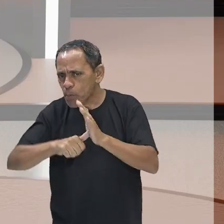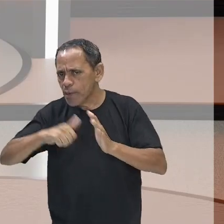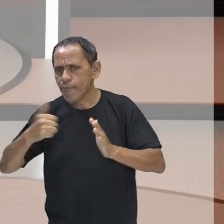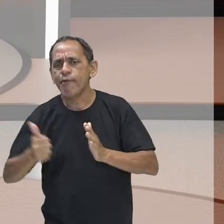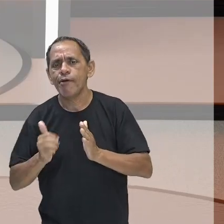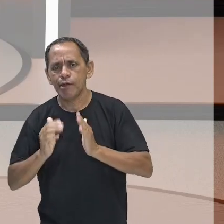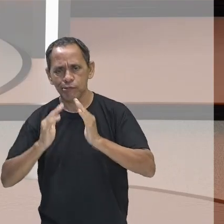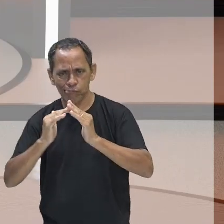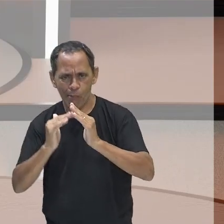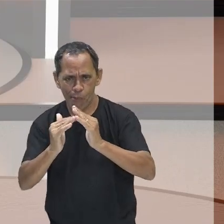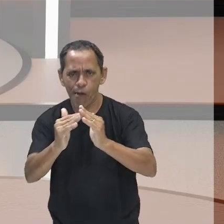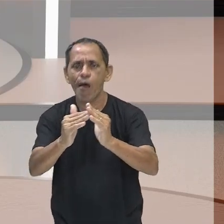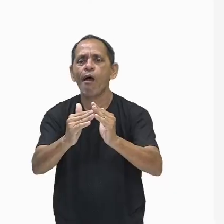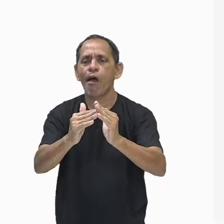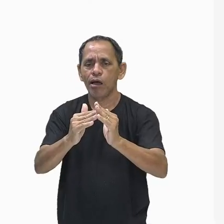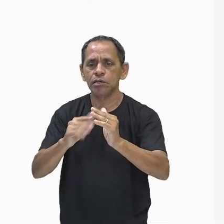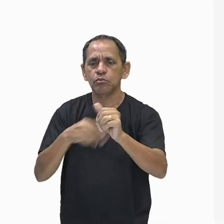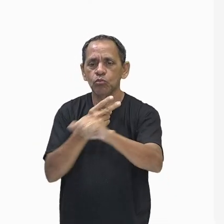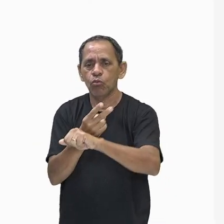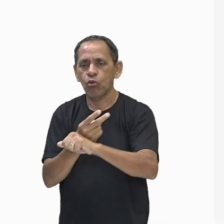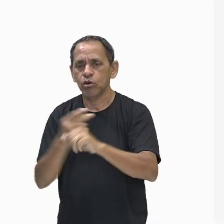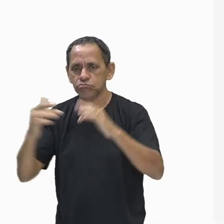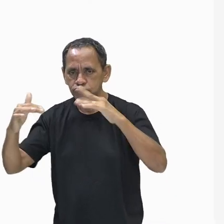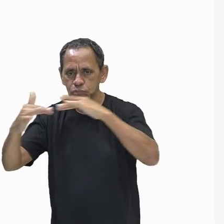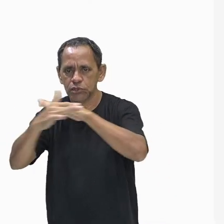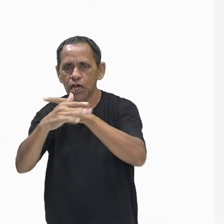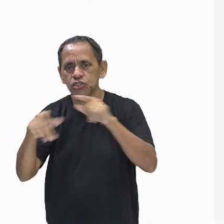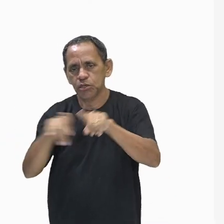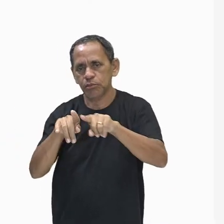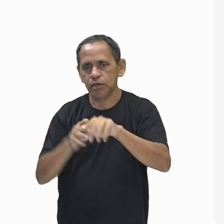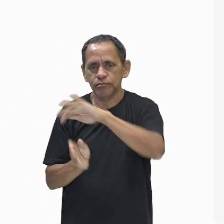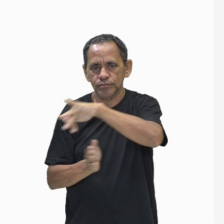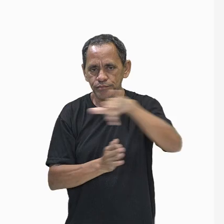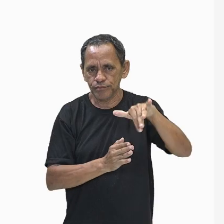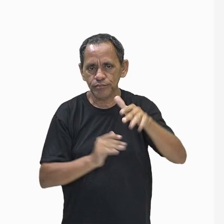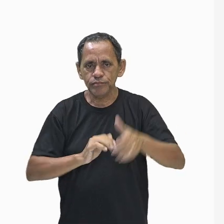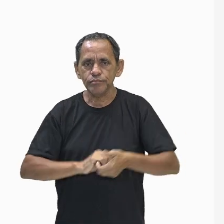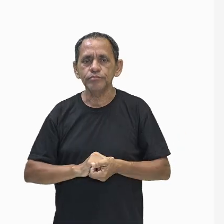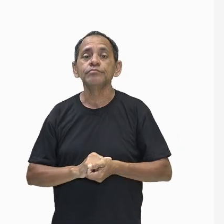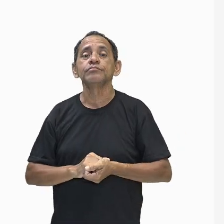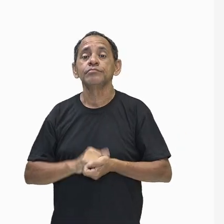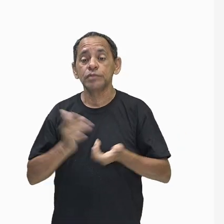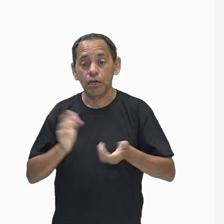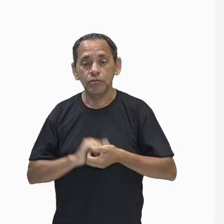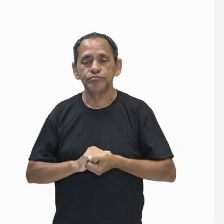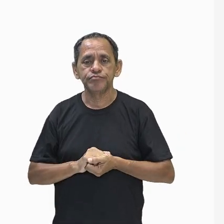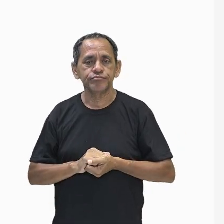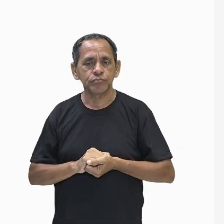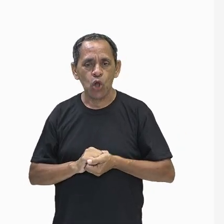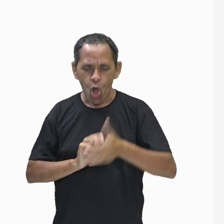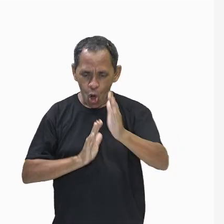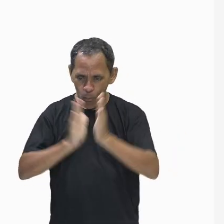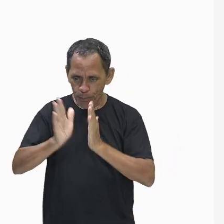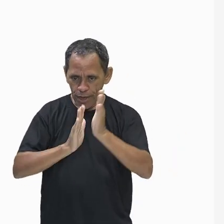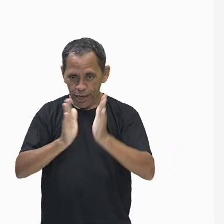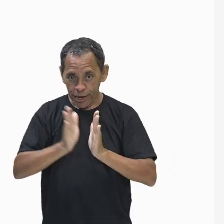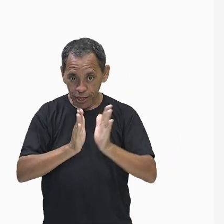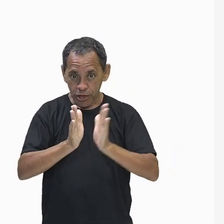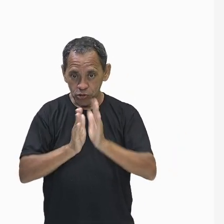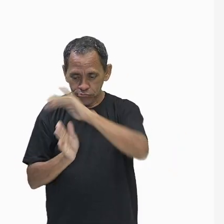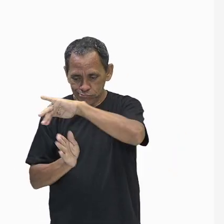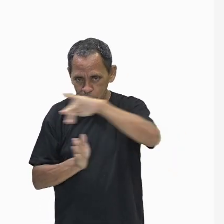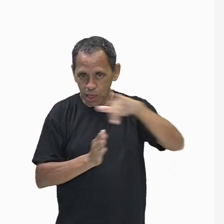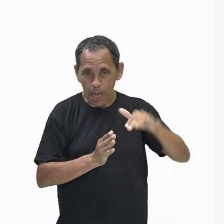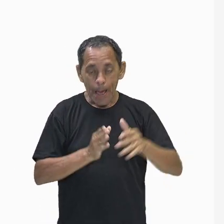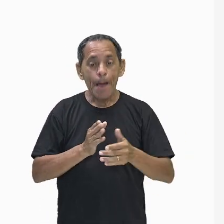primeiras cidades. Vamos ao texto. Vamos lá, galera. A idade dos metais. No final do Neolítico,